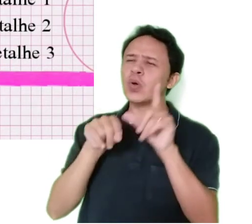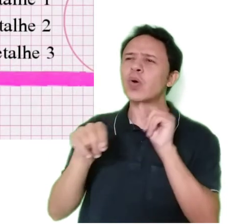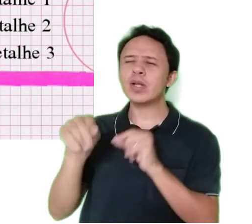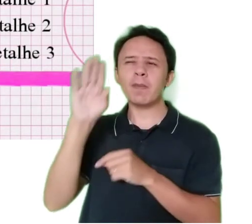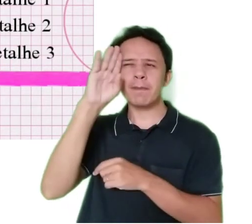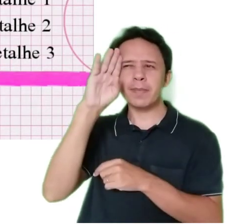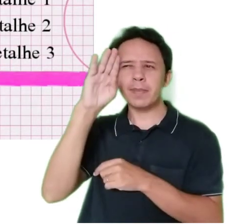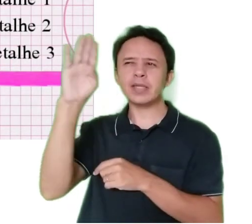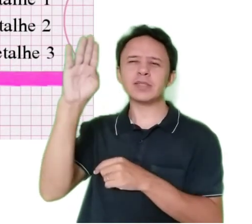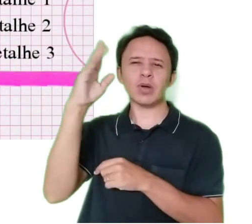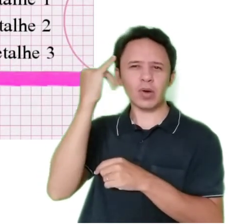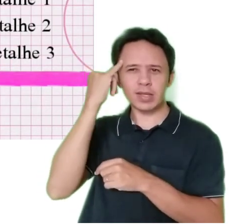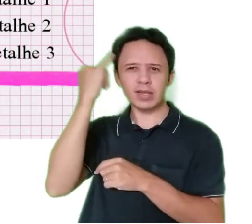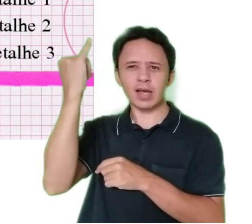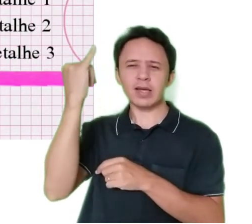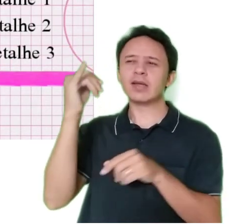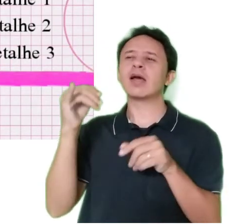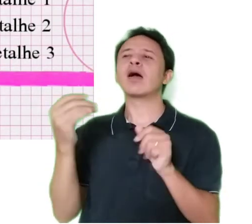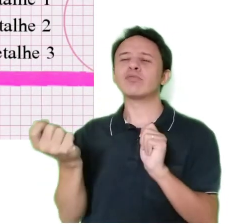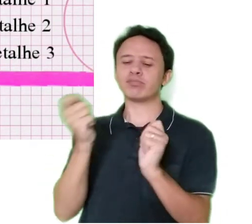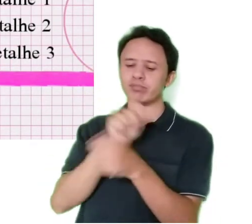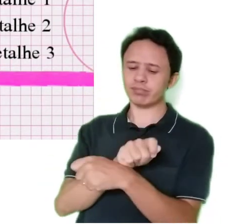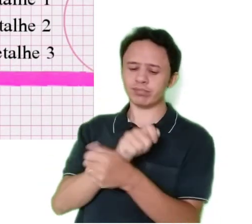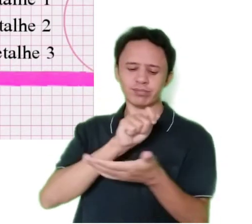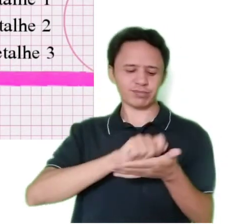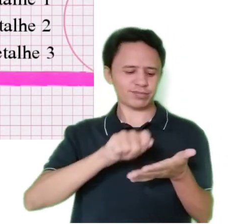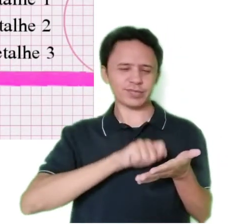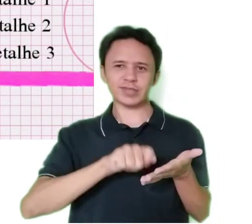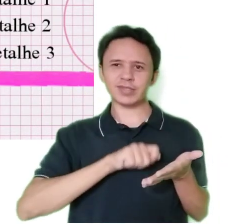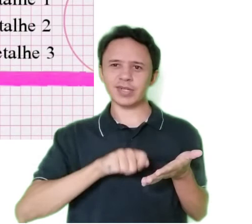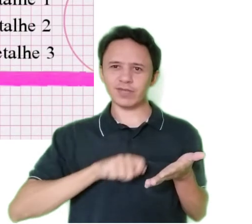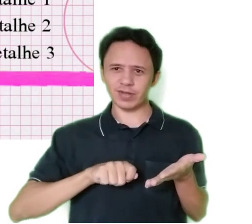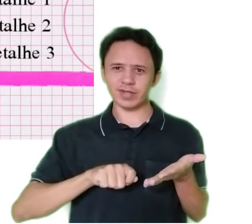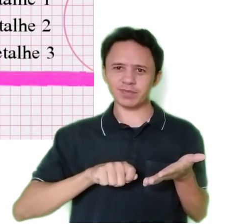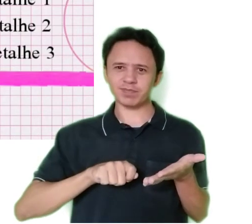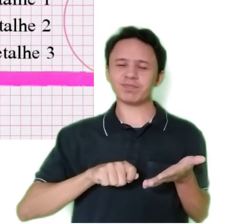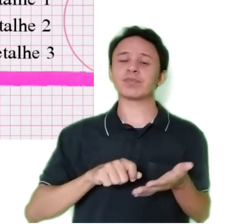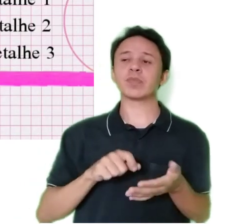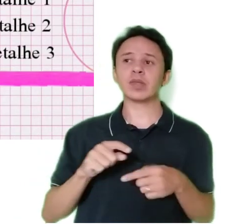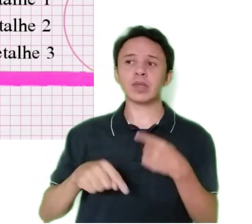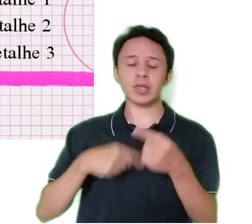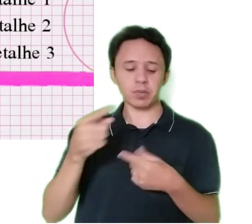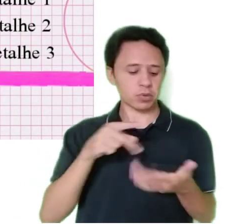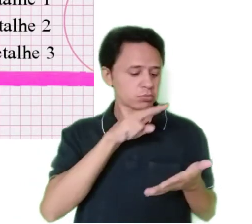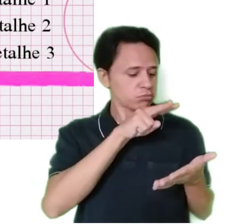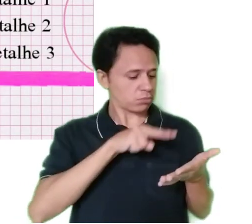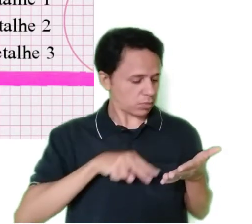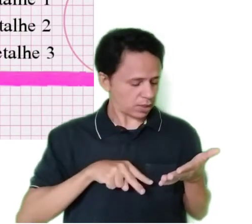as ideias principais e traduzir, ou seja, escrever. Depois vai